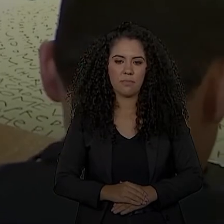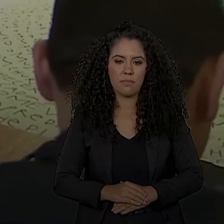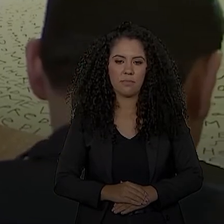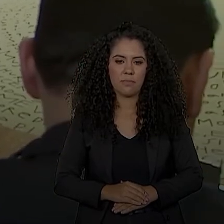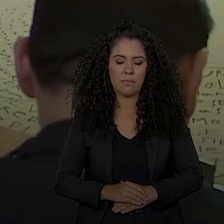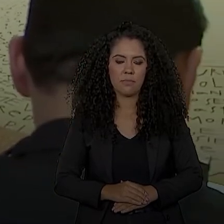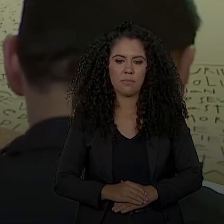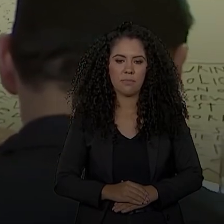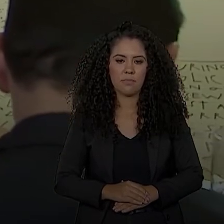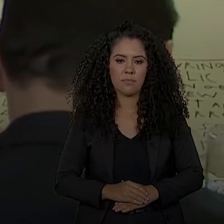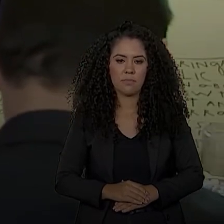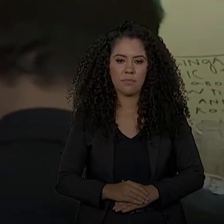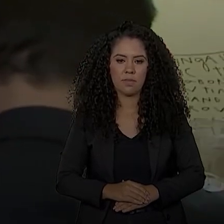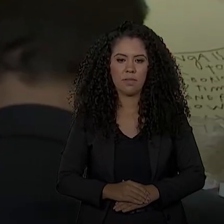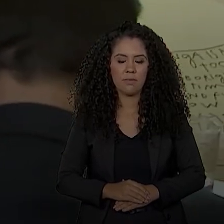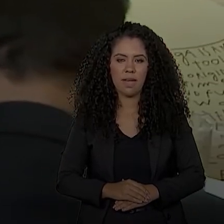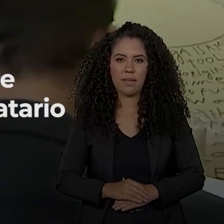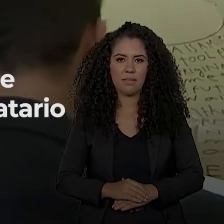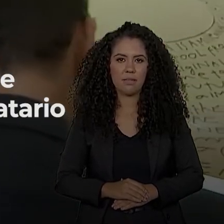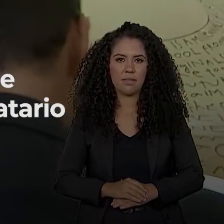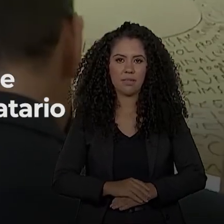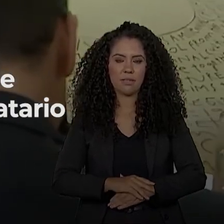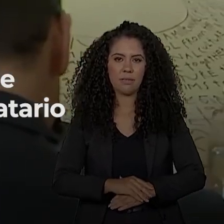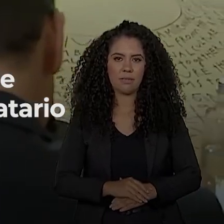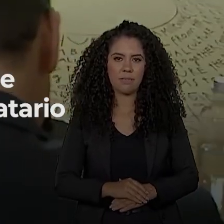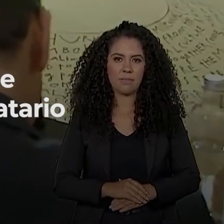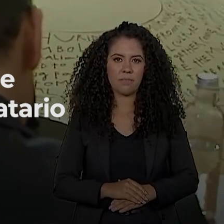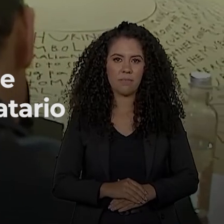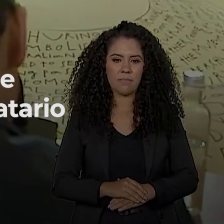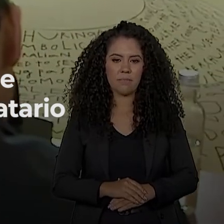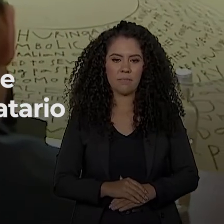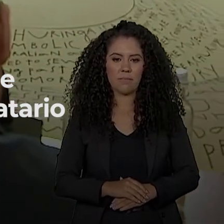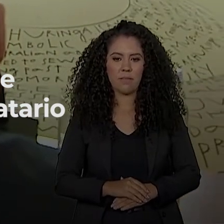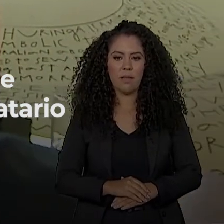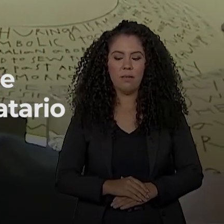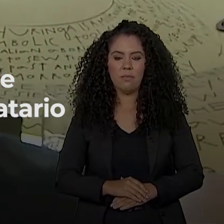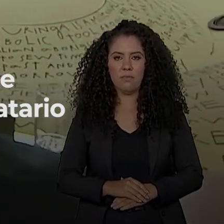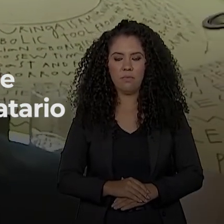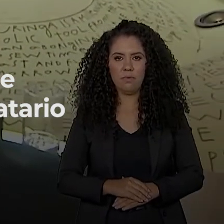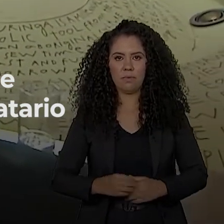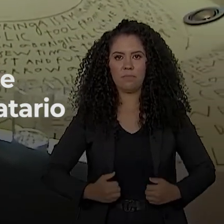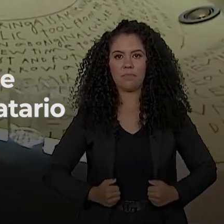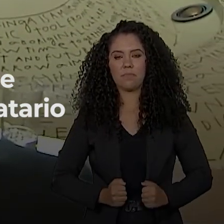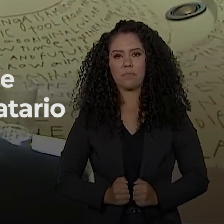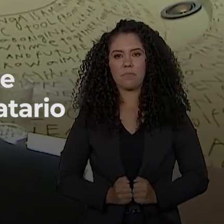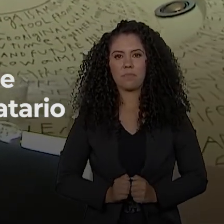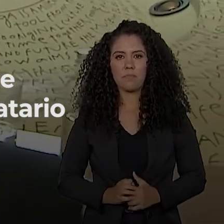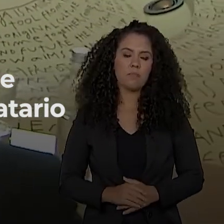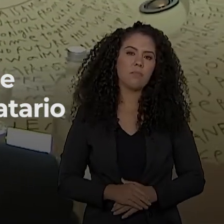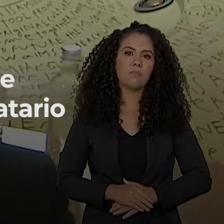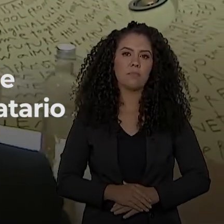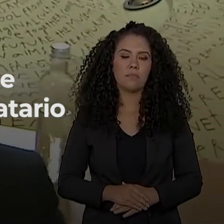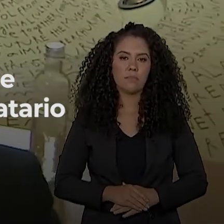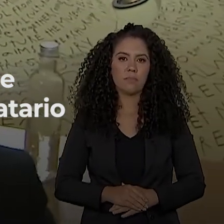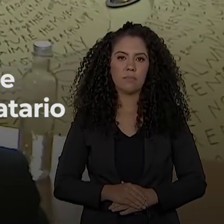o desdobramento relacionado à questão do Equecibo. O Mercosul não pode ficar alheio